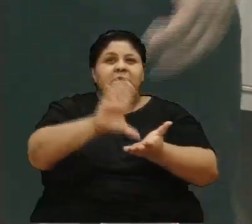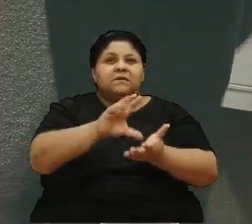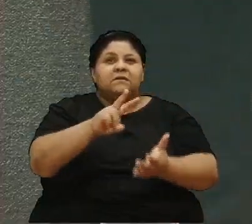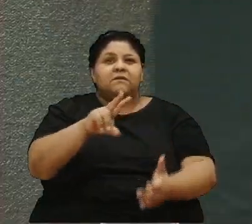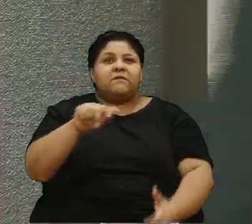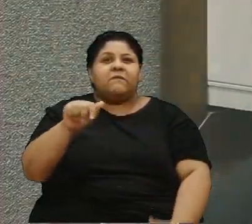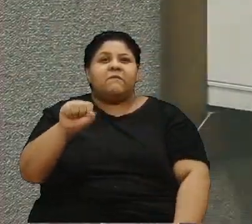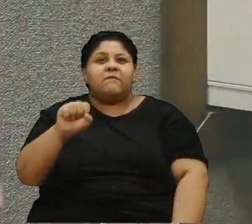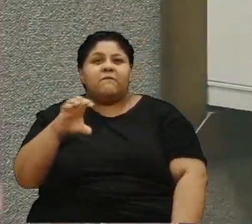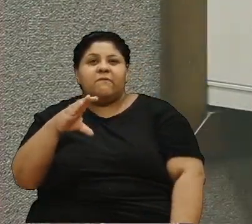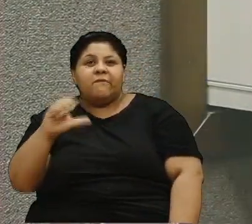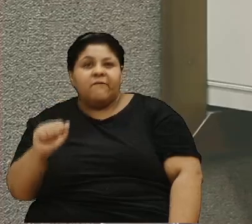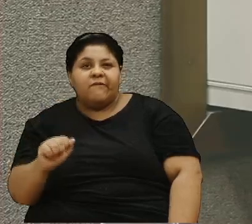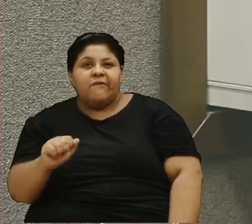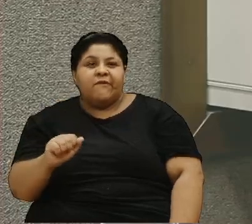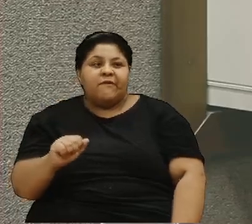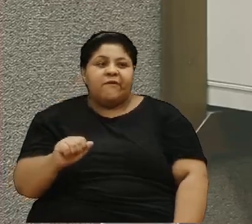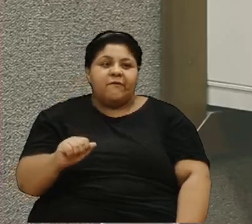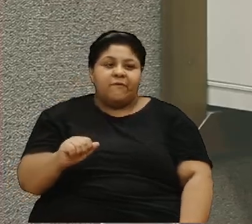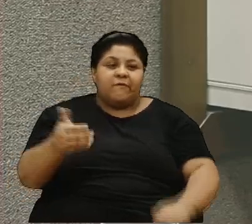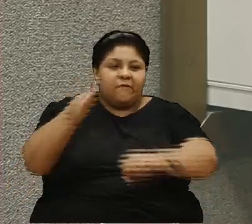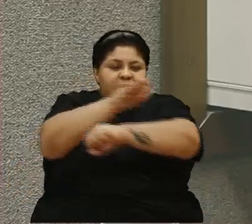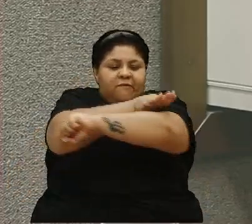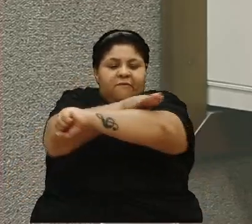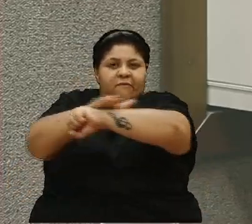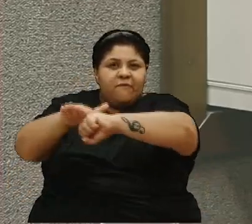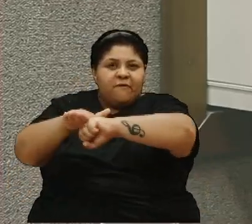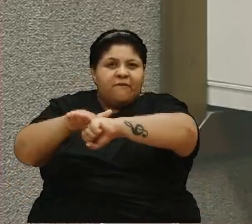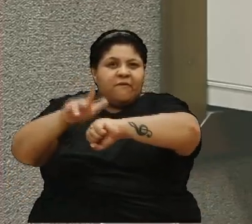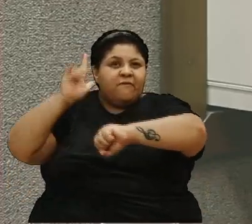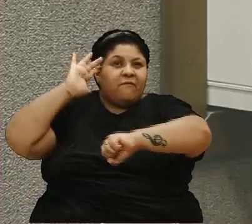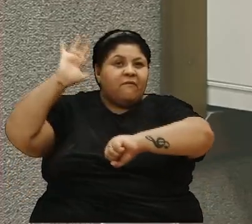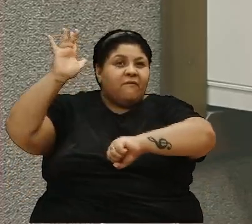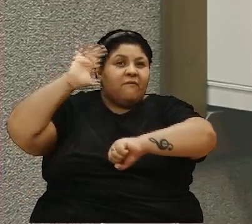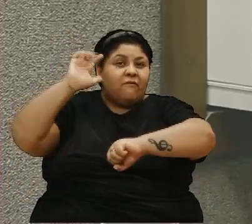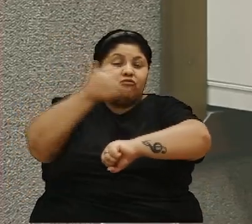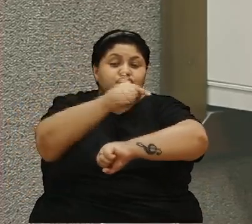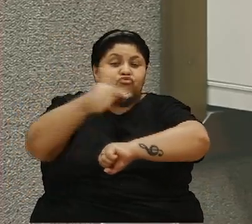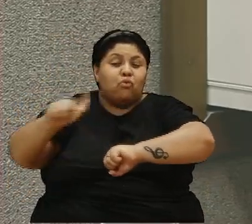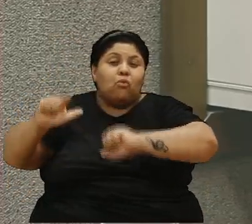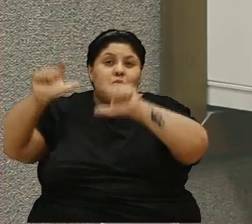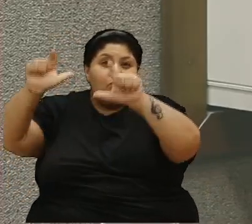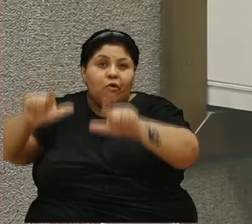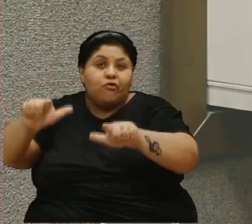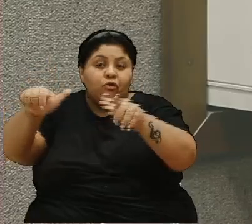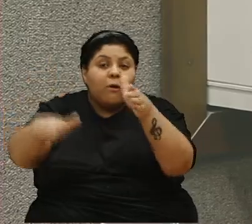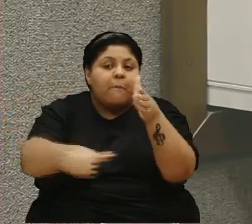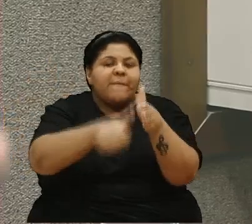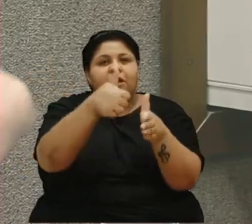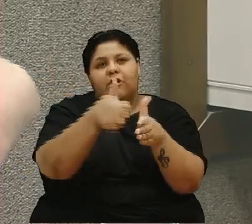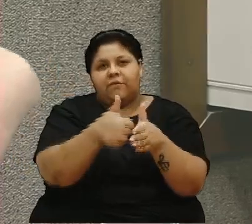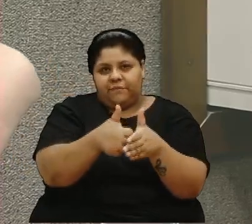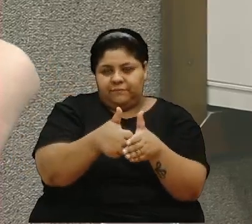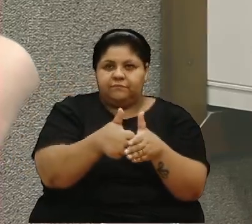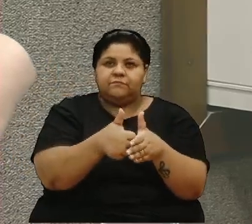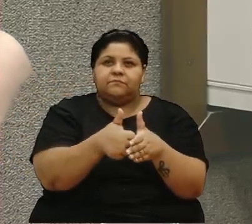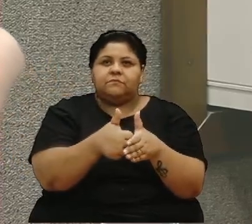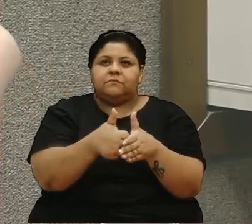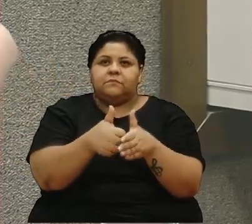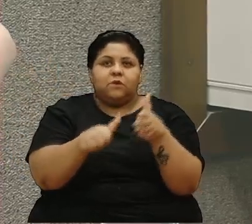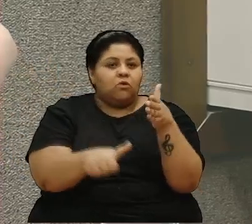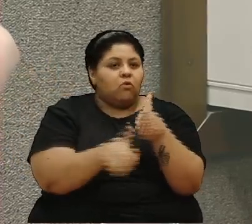Seca, e a pista está se vislumbrando a possibilidade de um outro local melhor, né, com